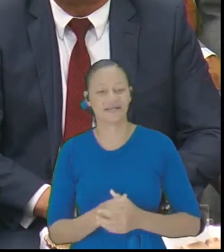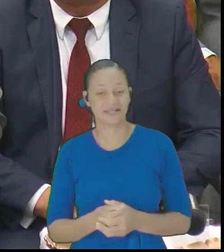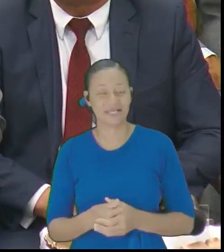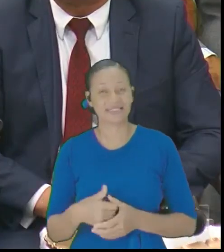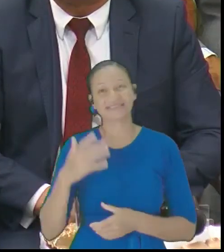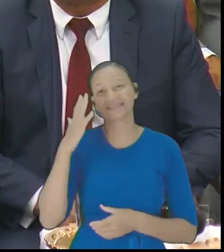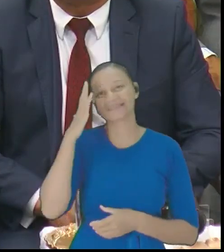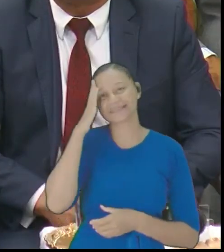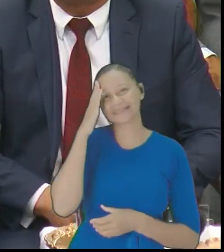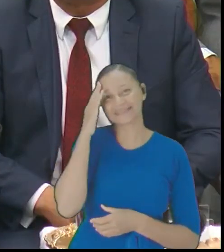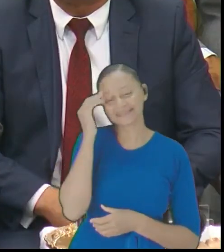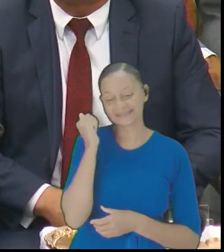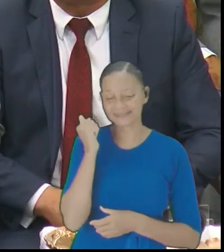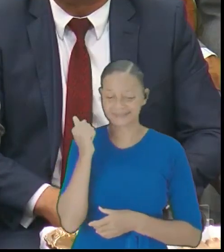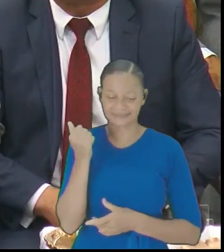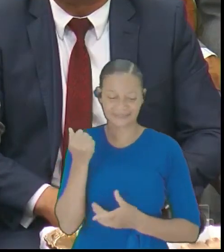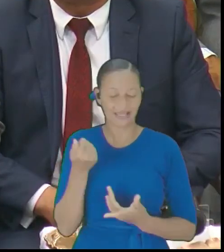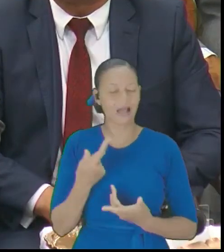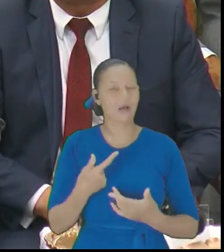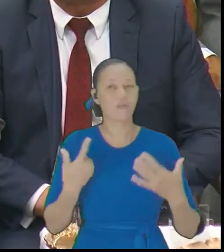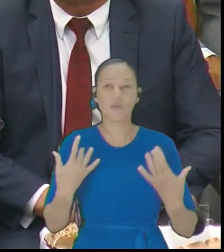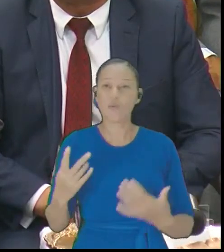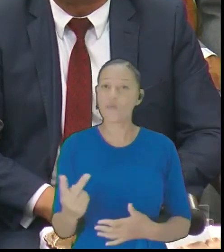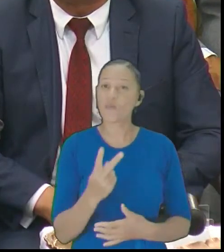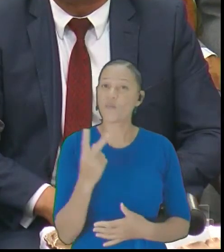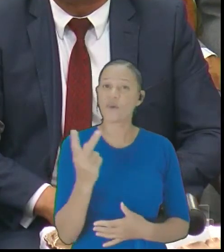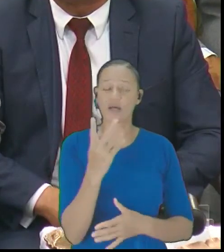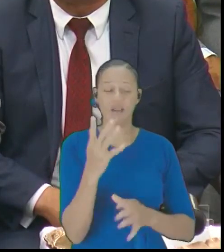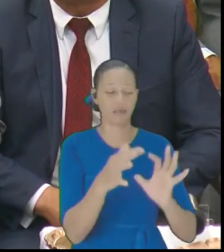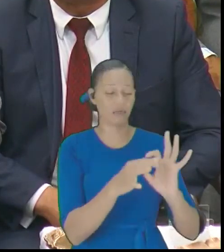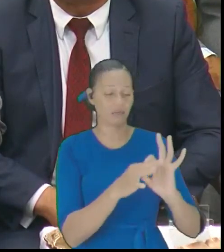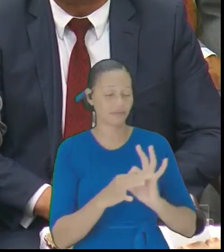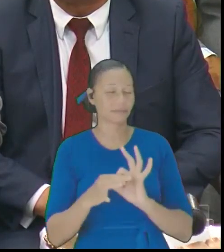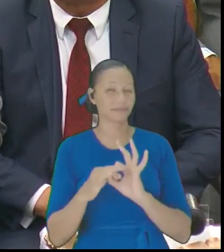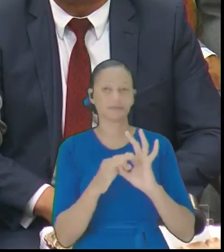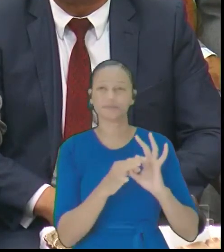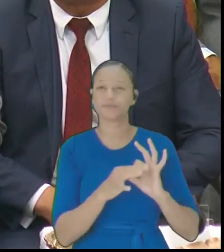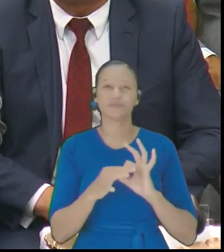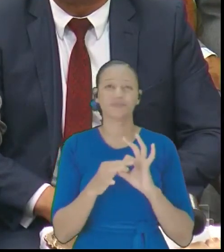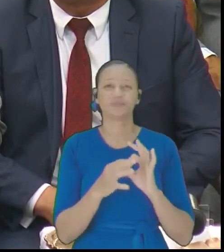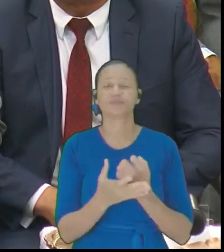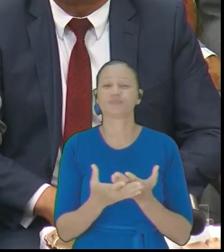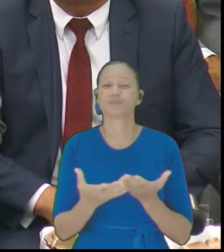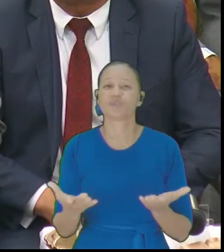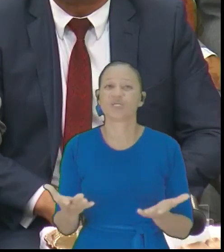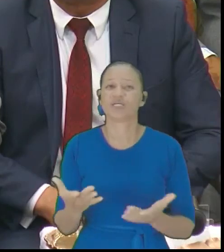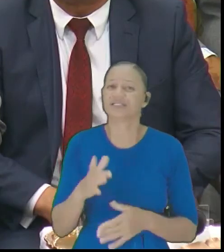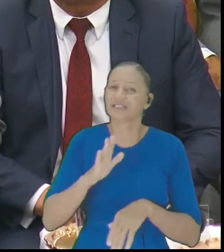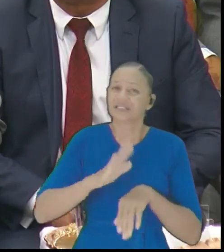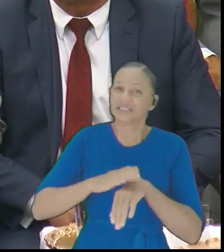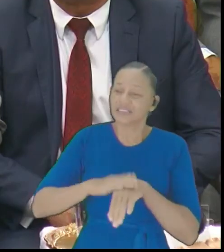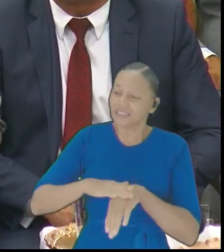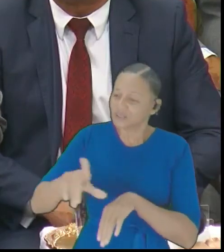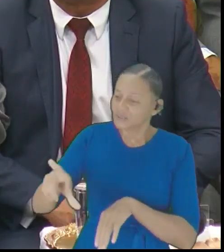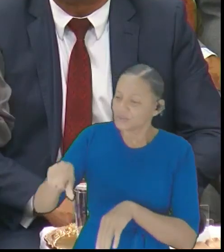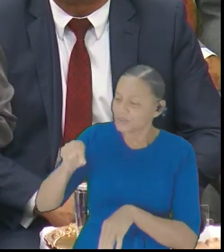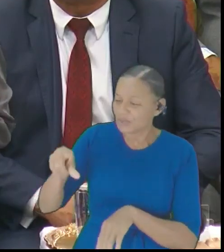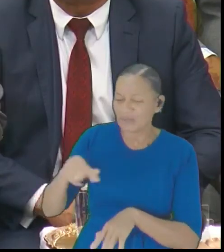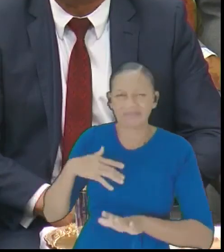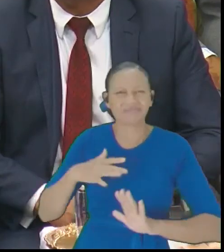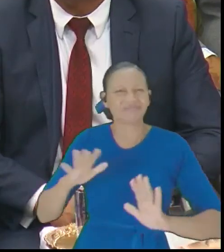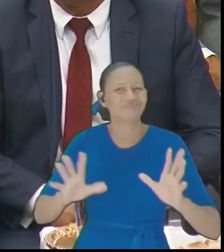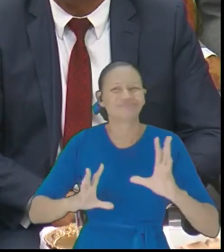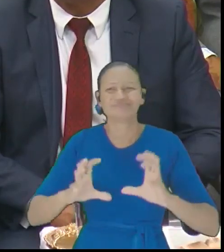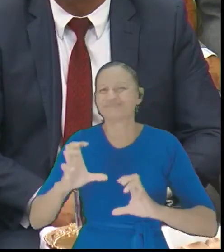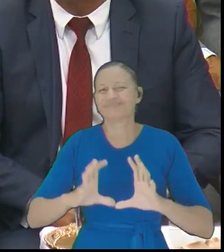sabe o preço da comunhão. Faça o seguinte, meu irmão, escolha. Eu só não fico brigando,